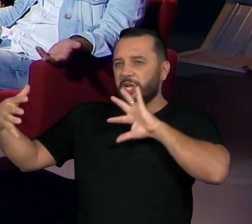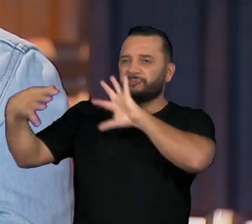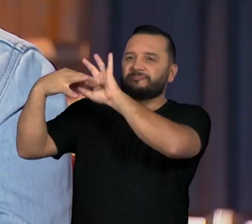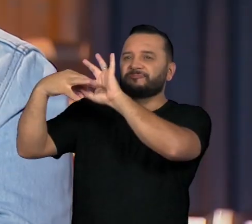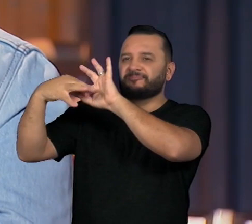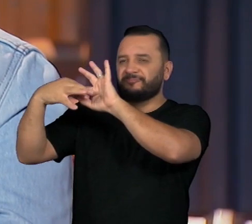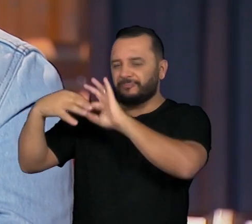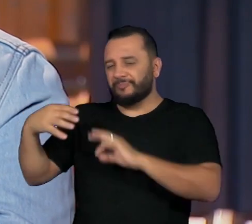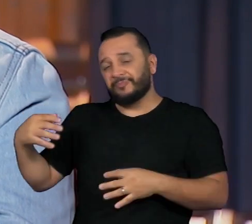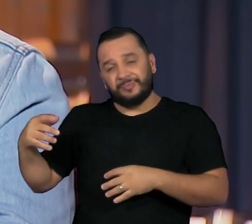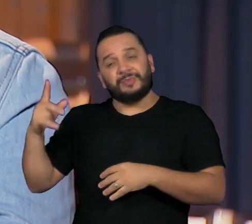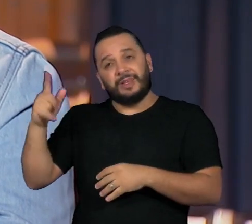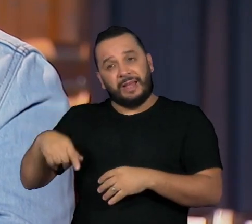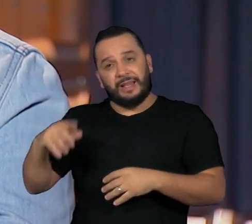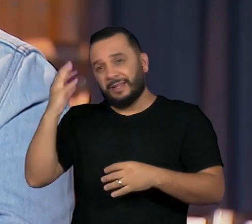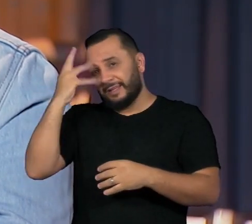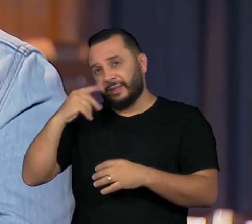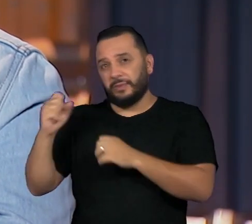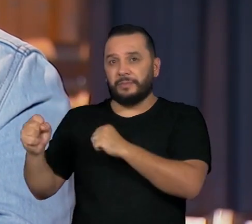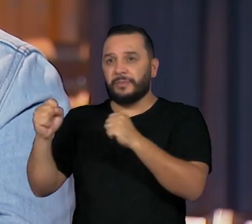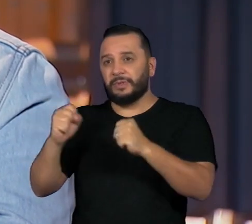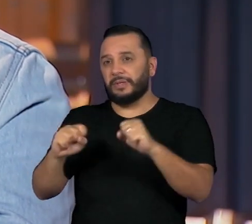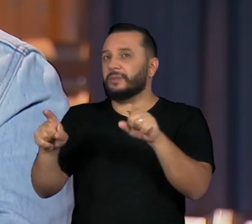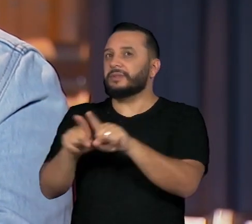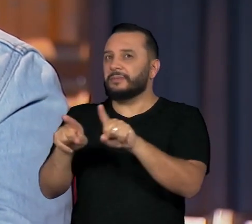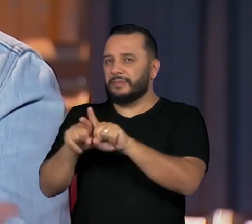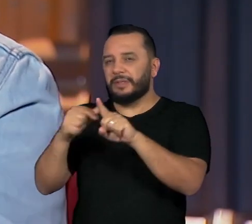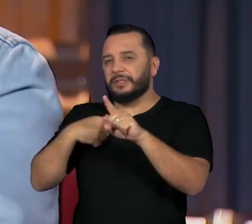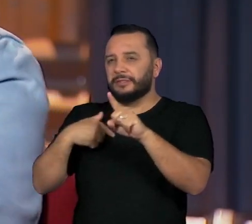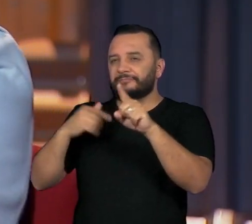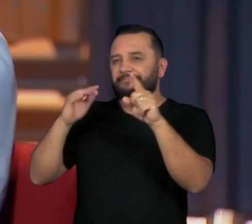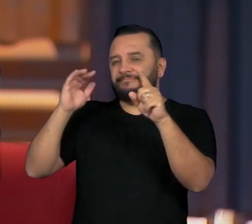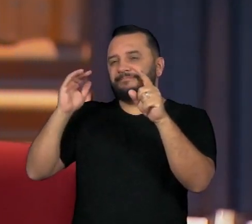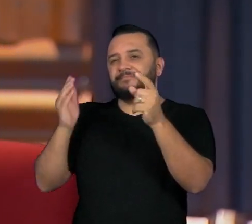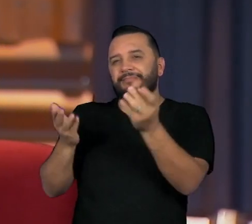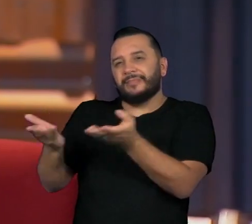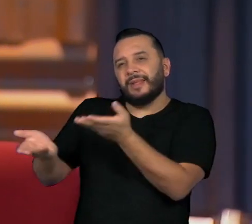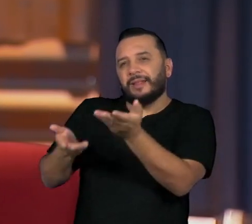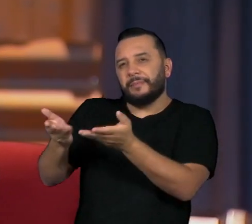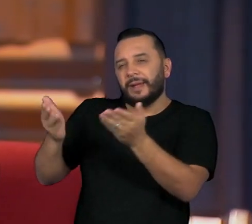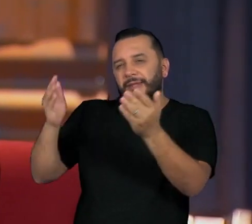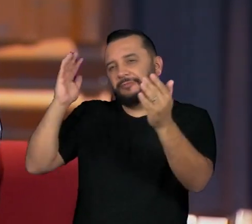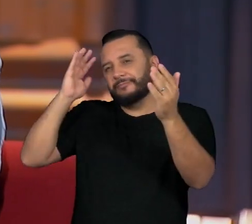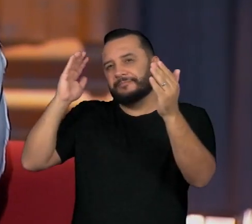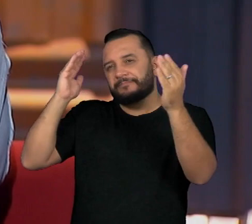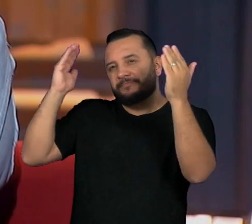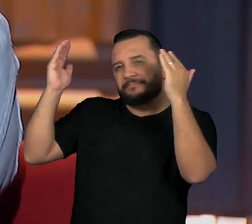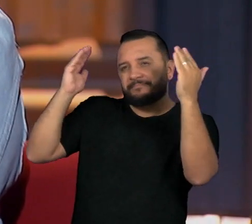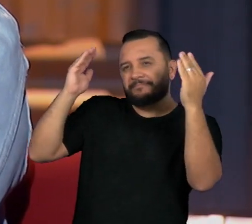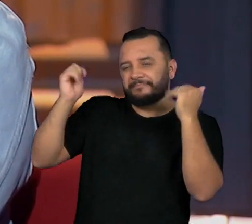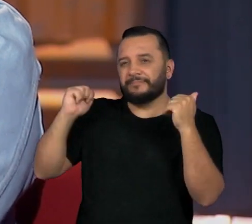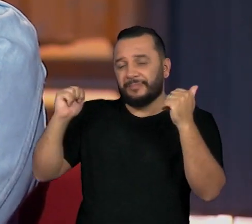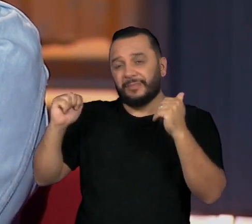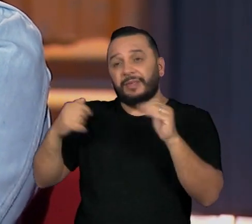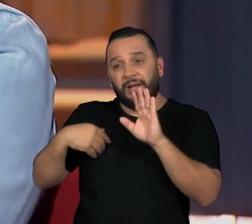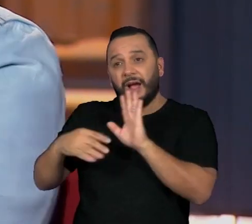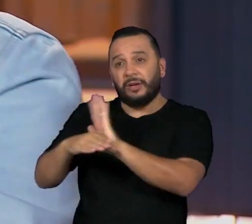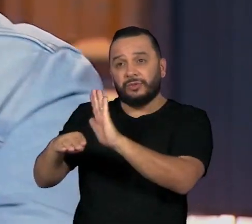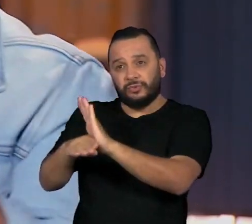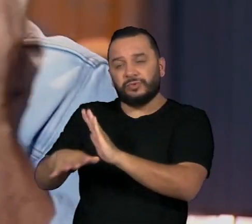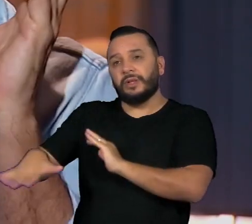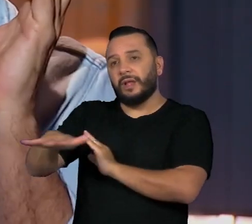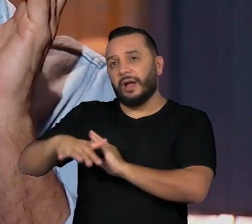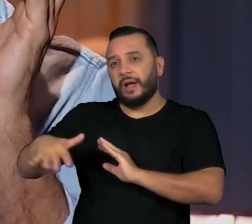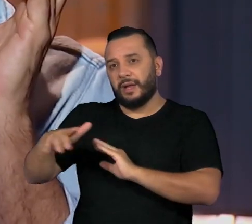muito poderoso, é muito terapêutico. E começa também a entrar pela porta da frente da medicina. Minha preocupação é que